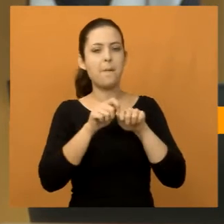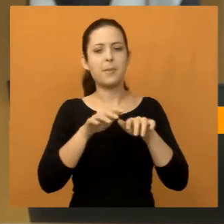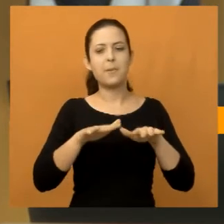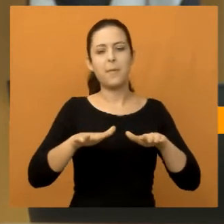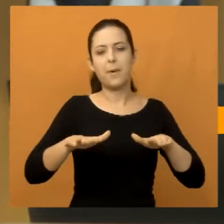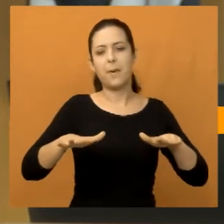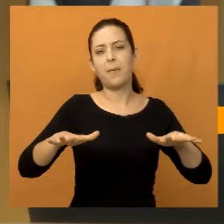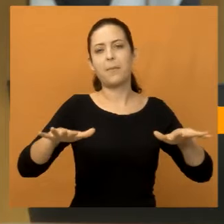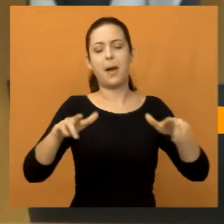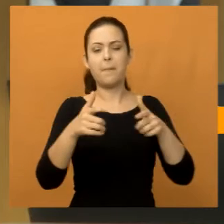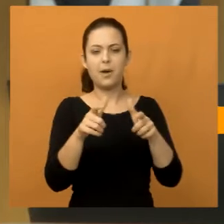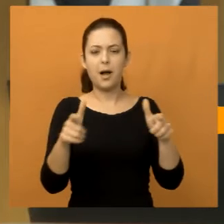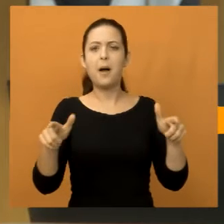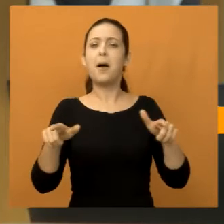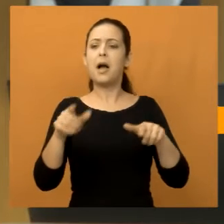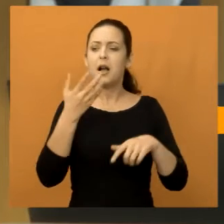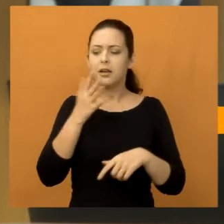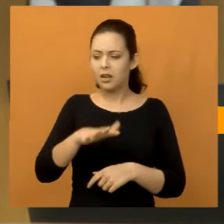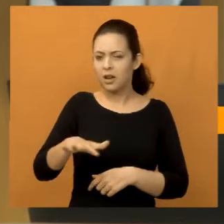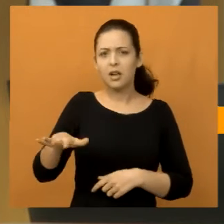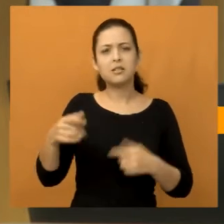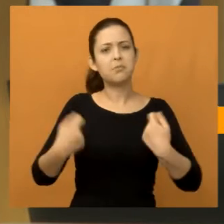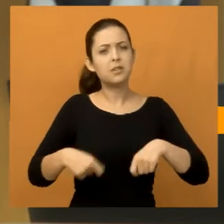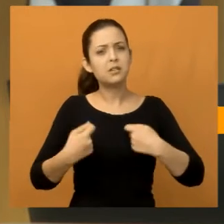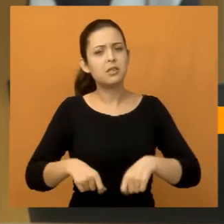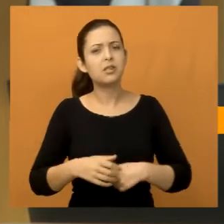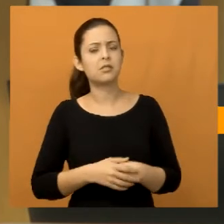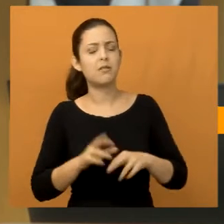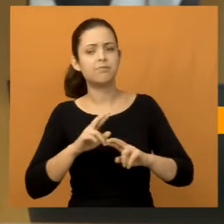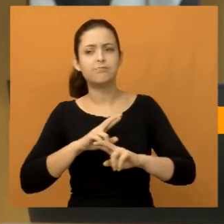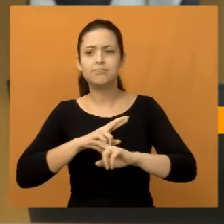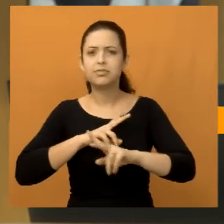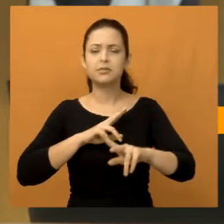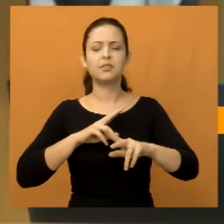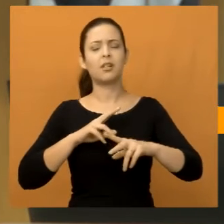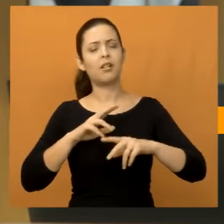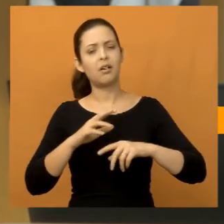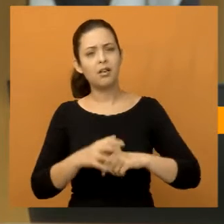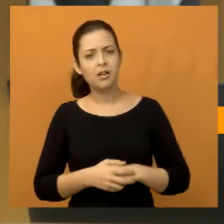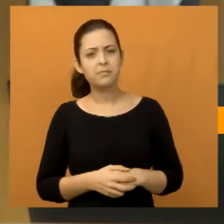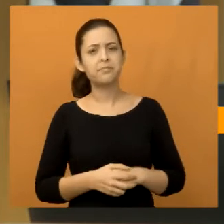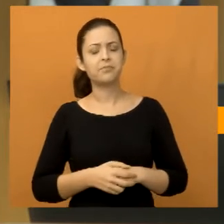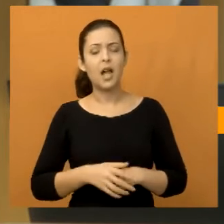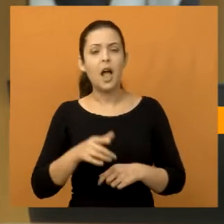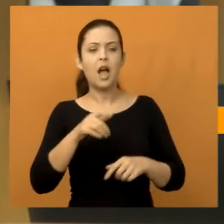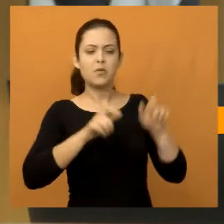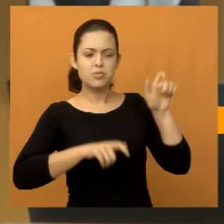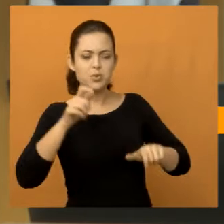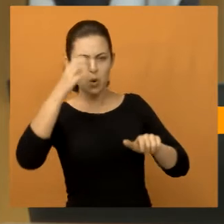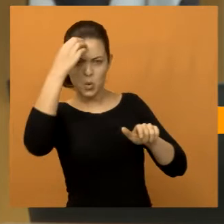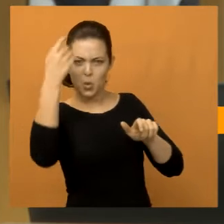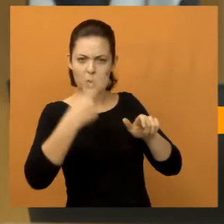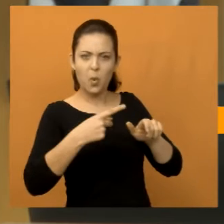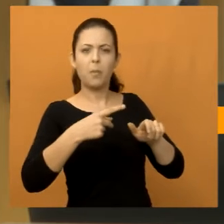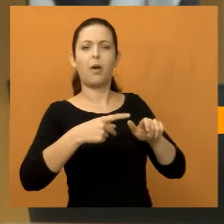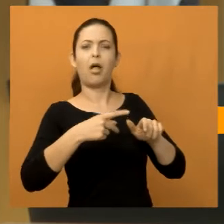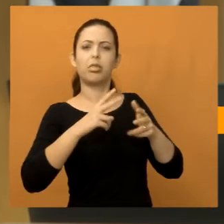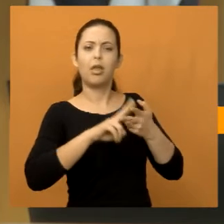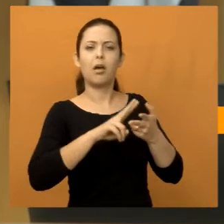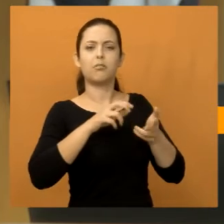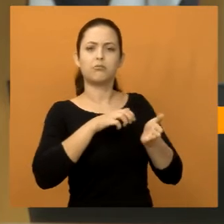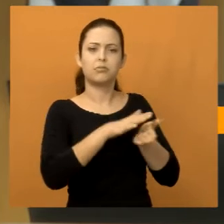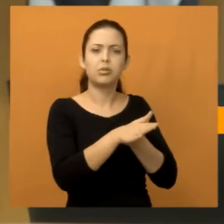né? Cirurgias pediátricas, né? Isso viria a fazer uma grande diferença. Então, que seja punido essas pessoas